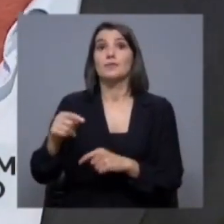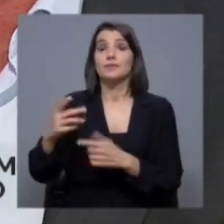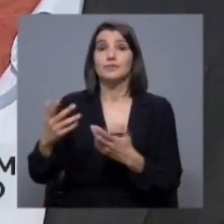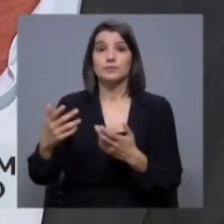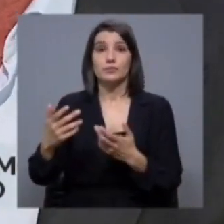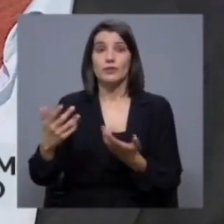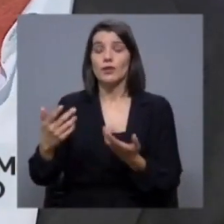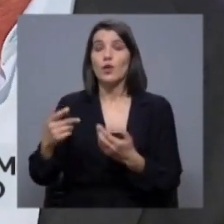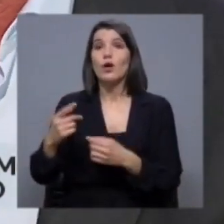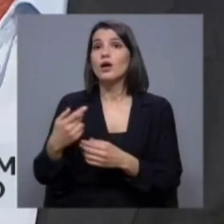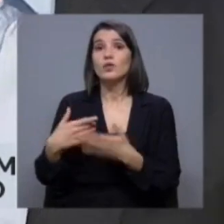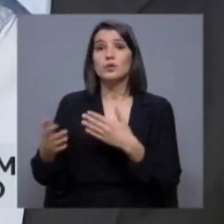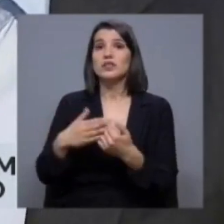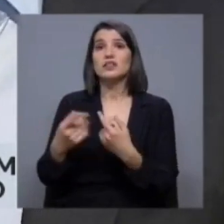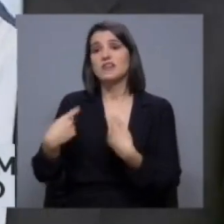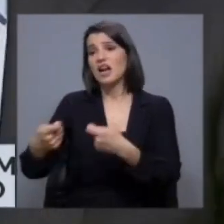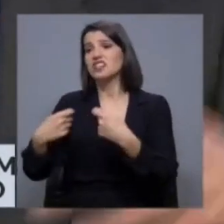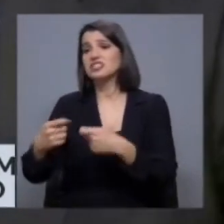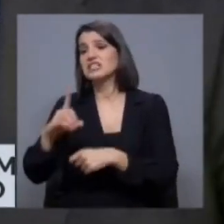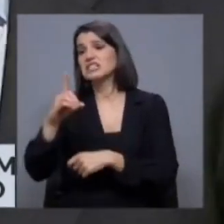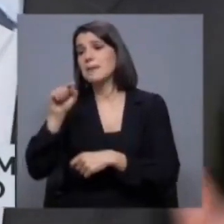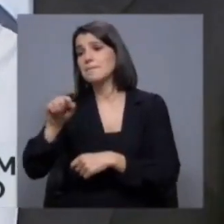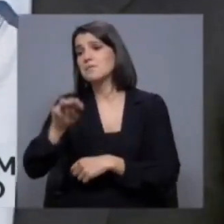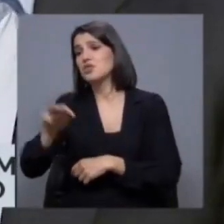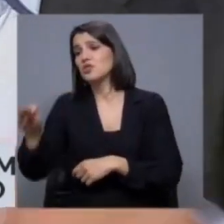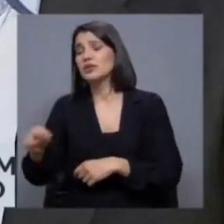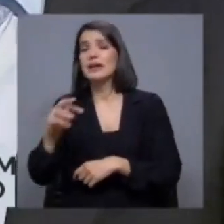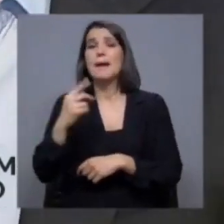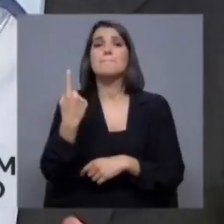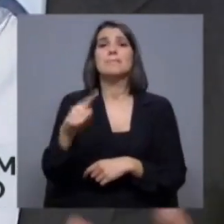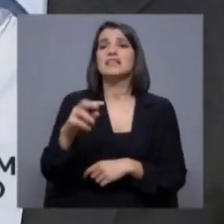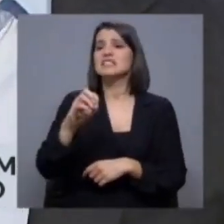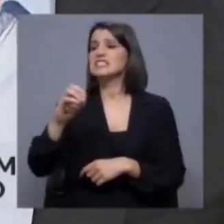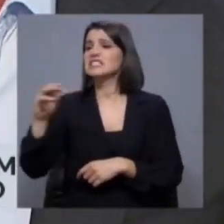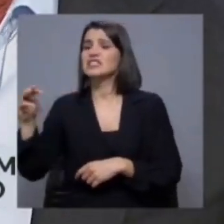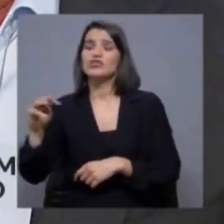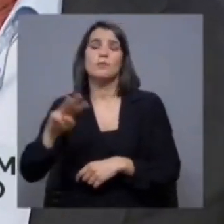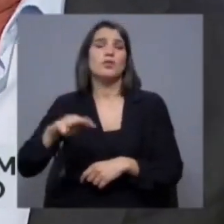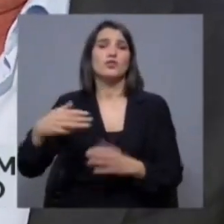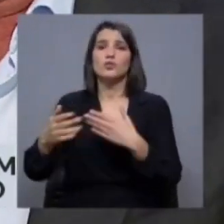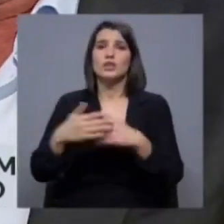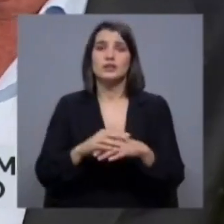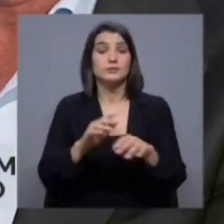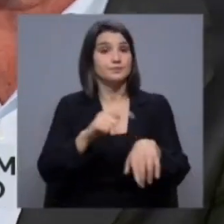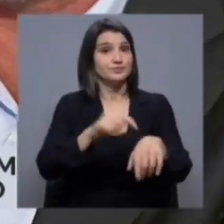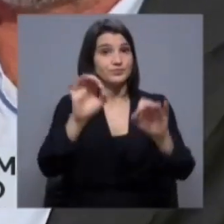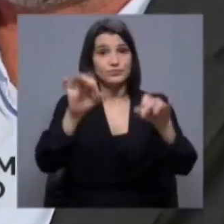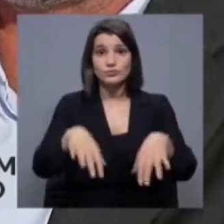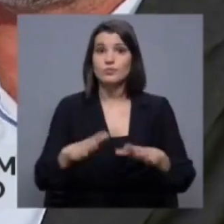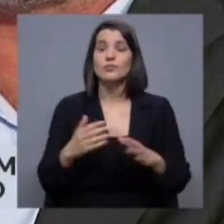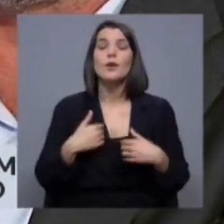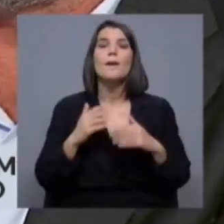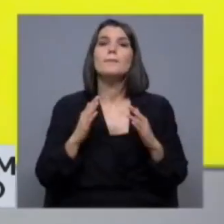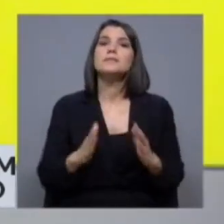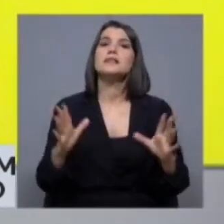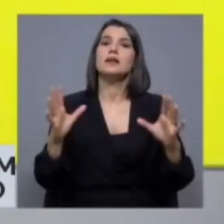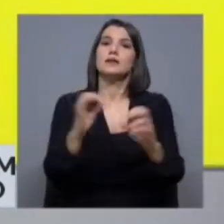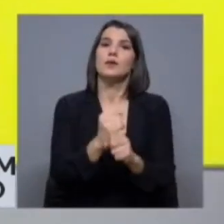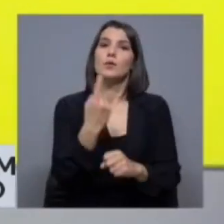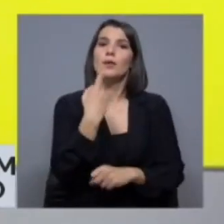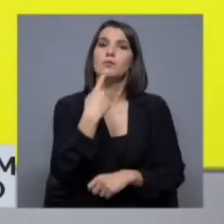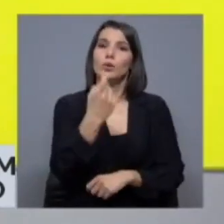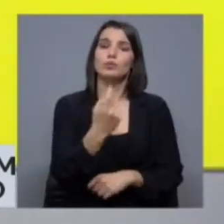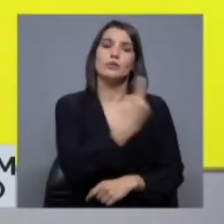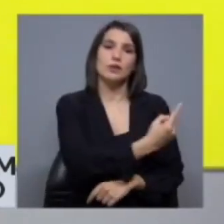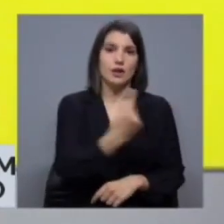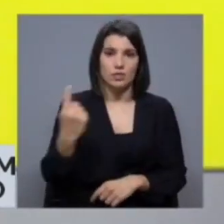essas foram registrados estou gostando não faz piada faltam 6 milhões ao meio de 300 milhões é tipo um resgate temos a chegar ao fim o primeiro de terminar com